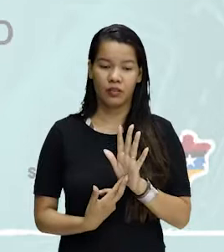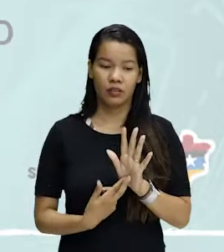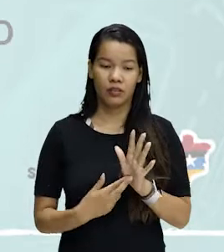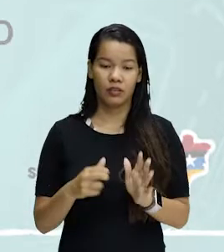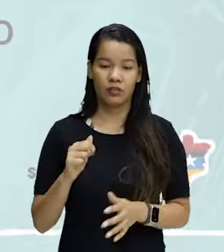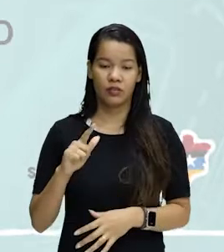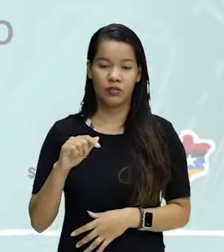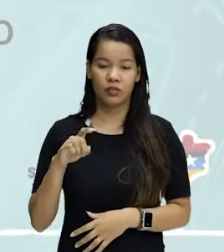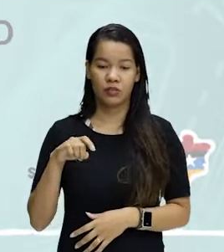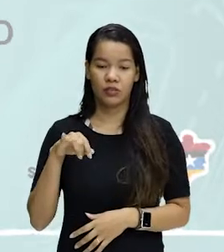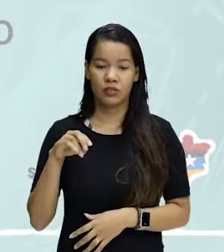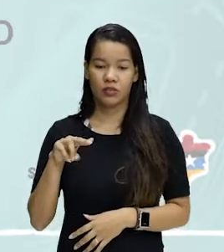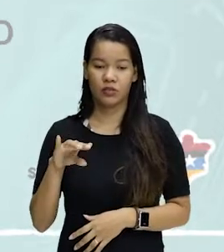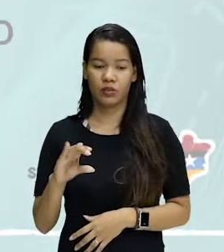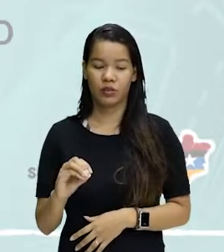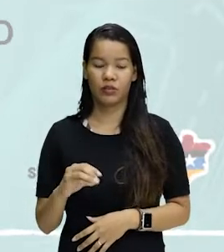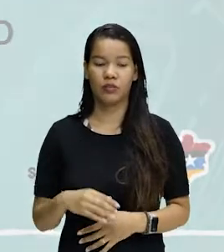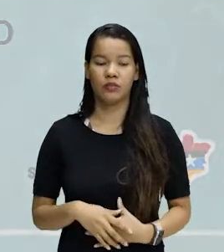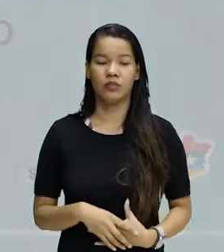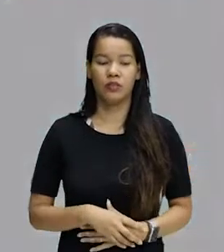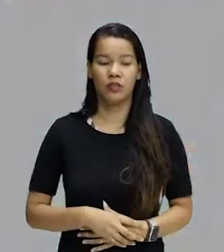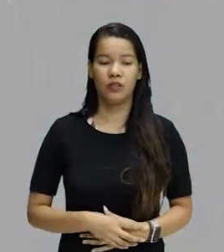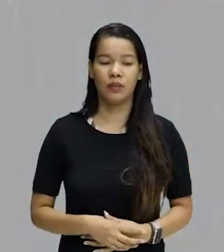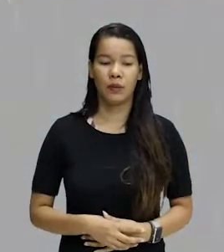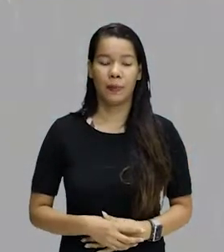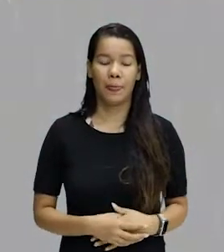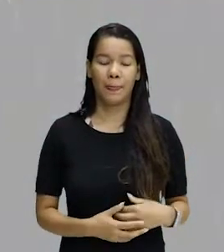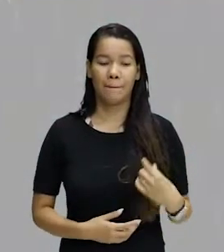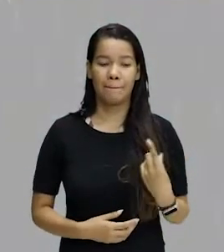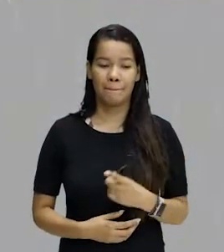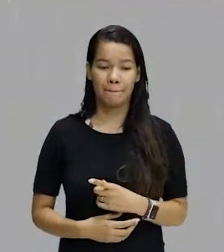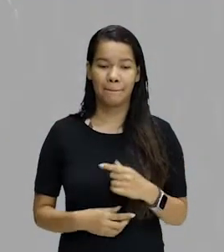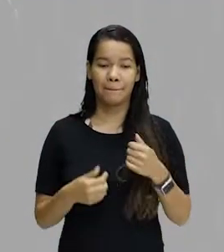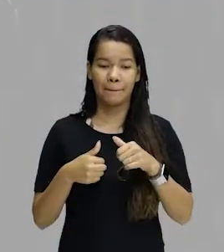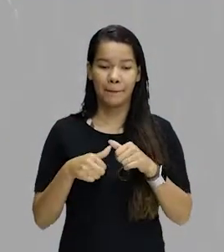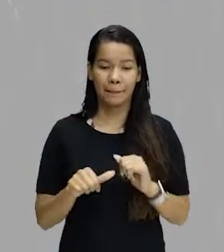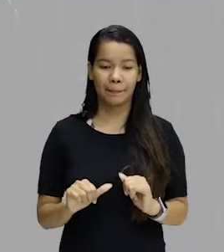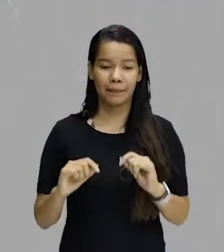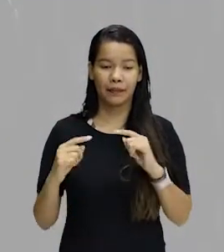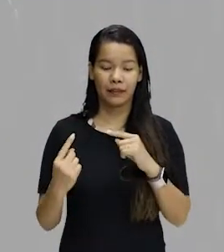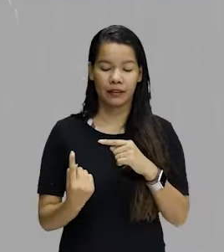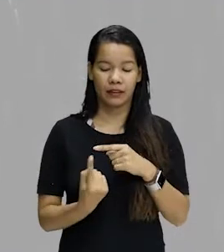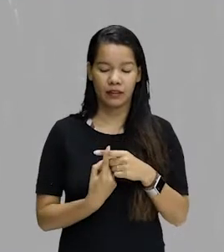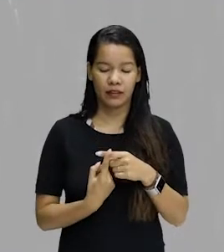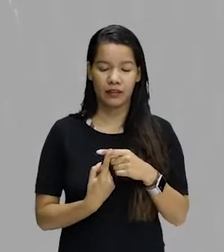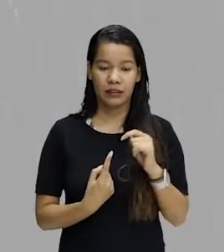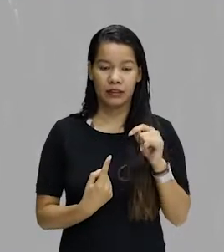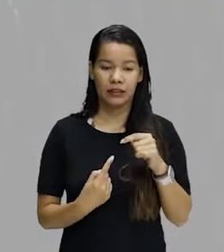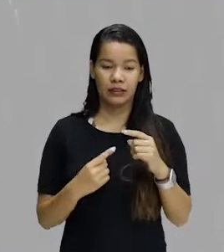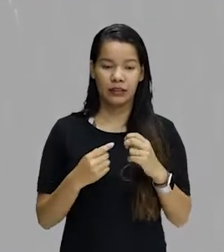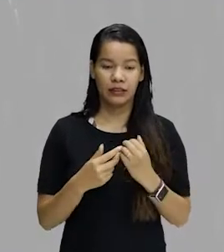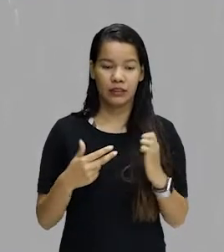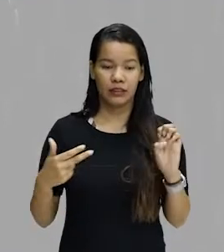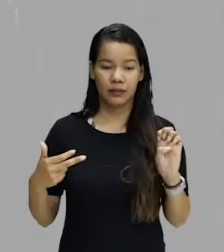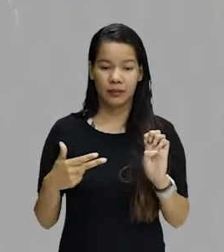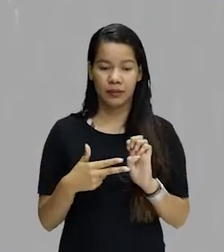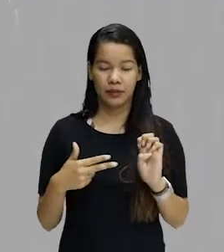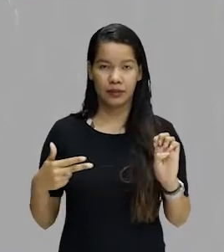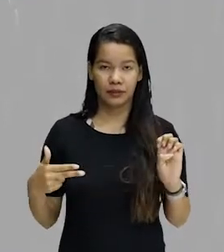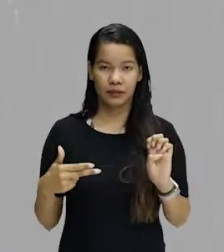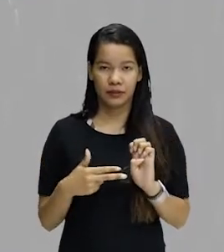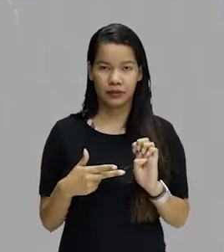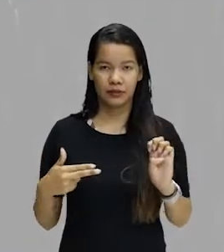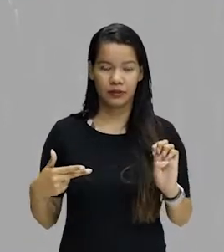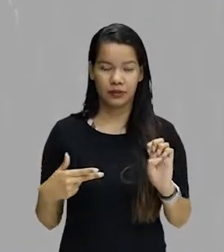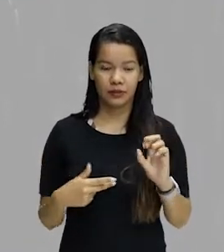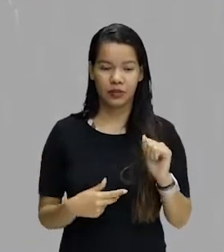flúor, cloro, bromo ou iodo. Então, nós vamos estar adicionando esses elementos,